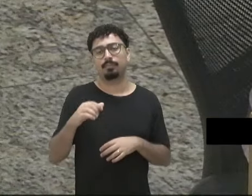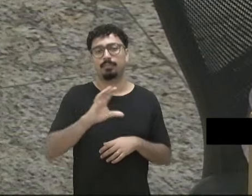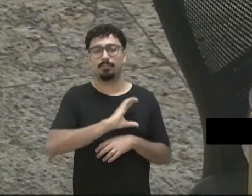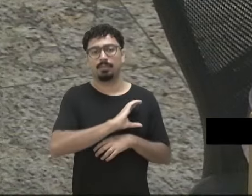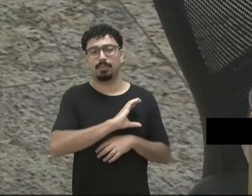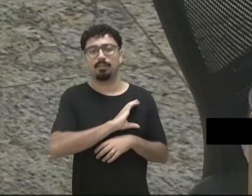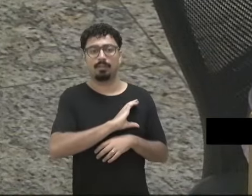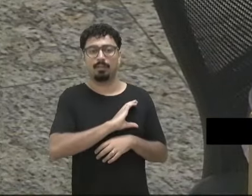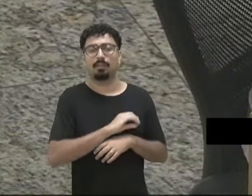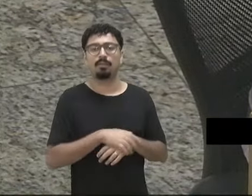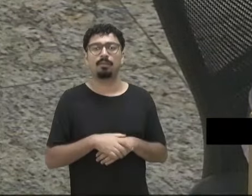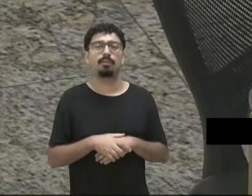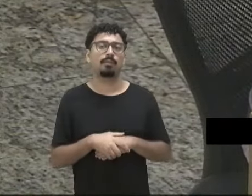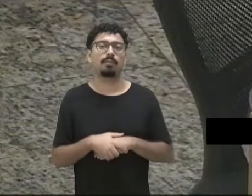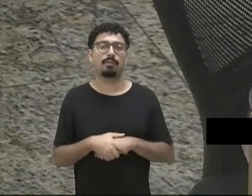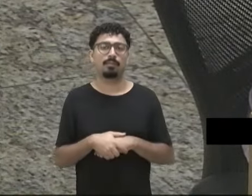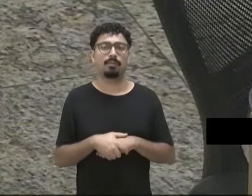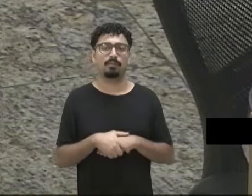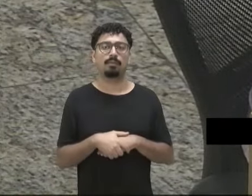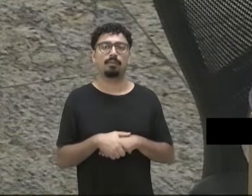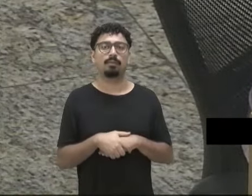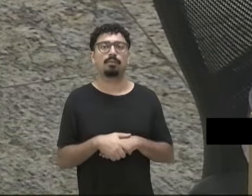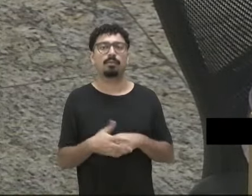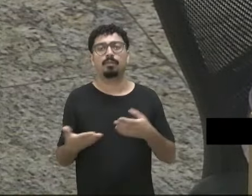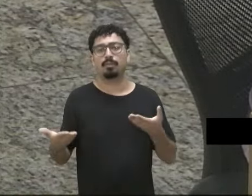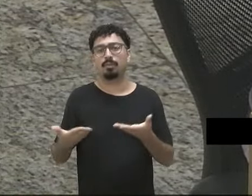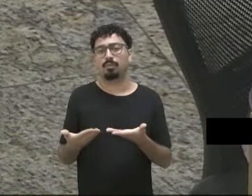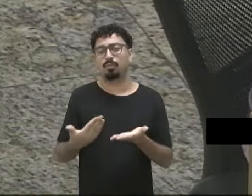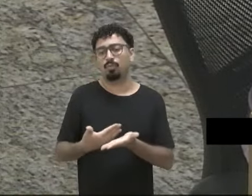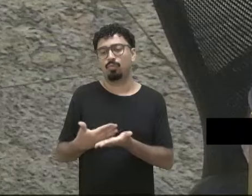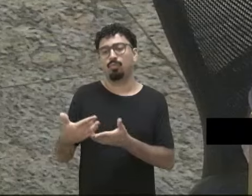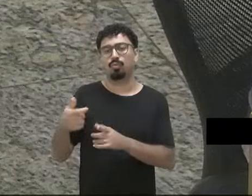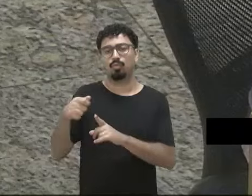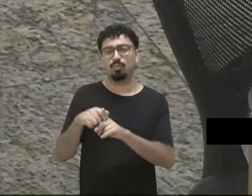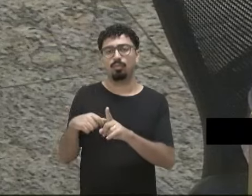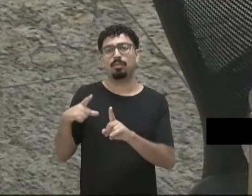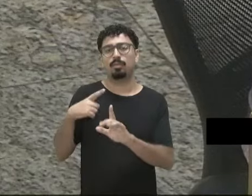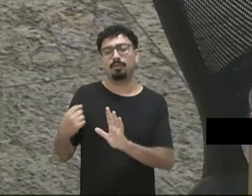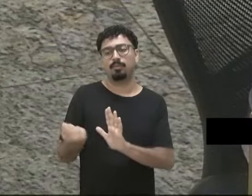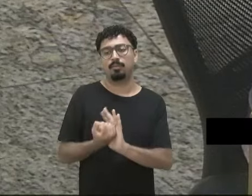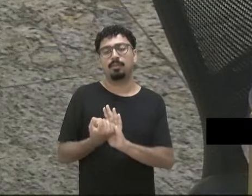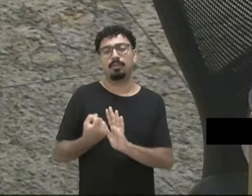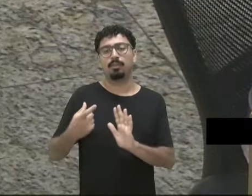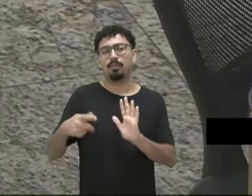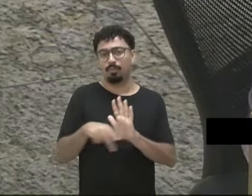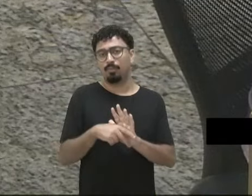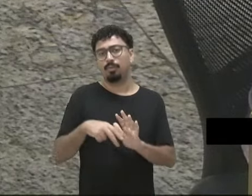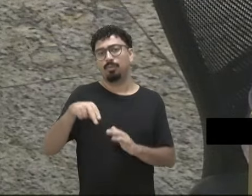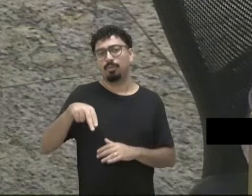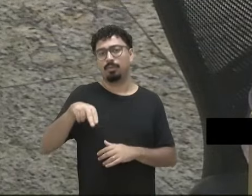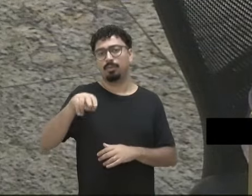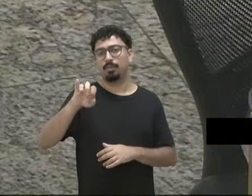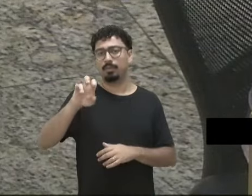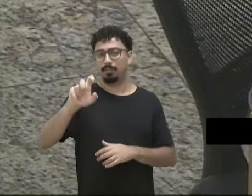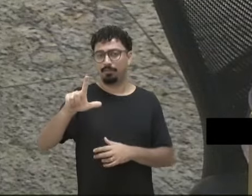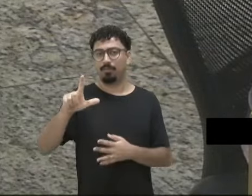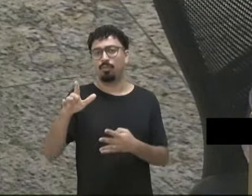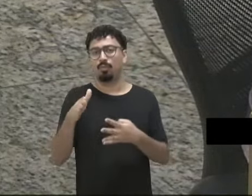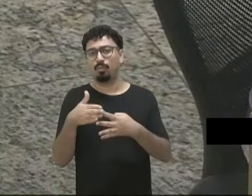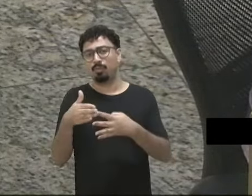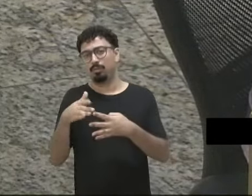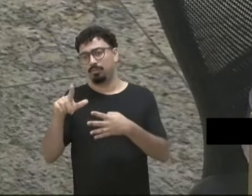Caraguatatuba recebeu agora, no começo do mês, o selo nível 4. Né? Caraguá, eu acredito que é um instituto